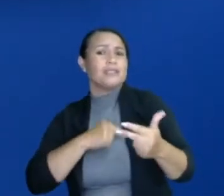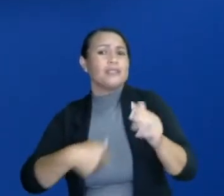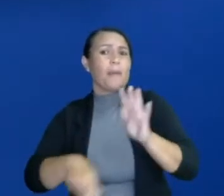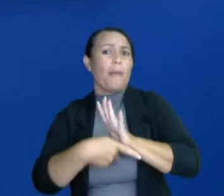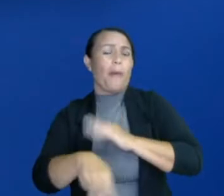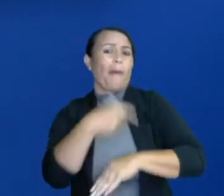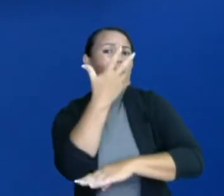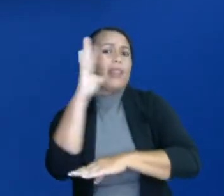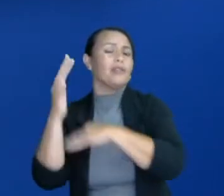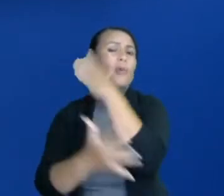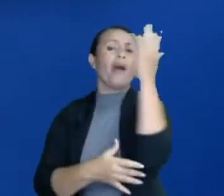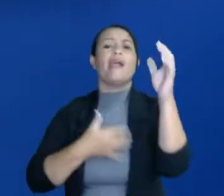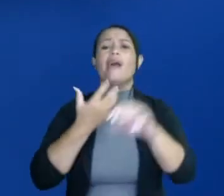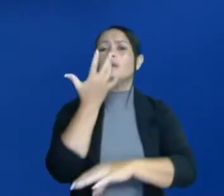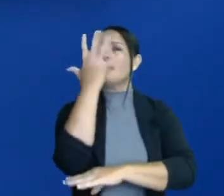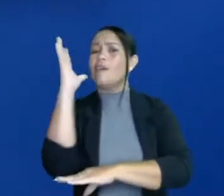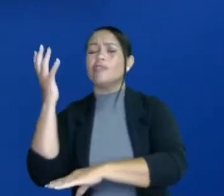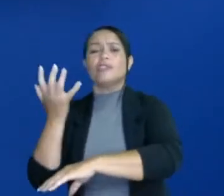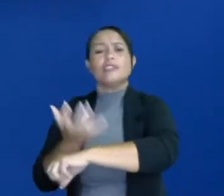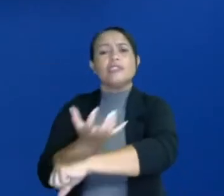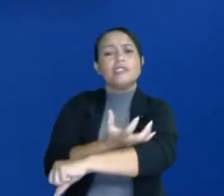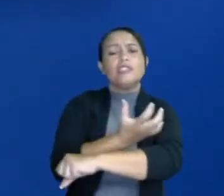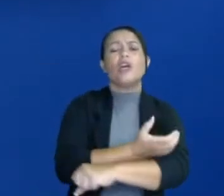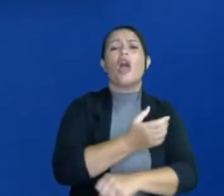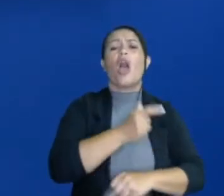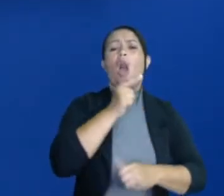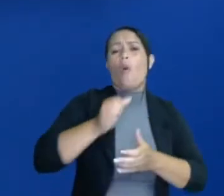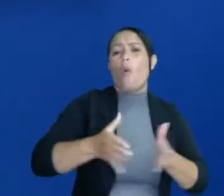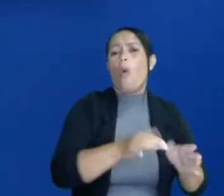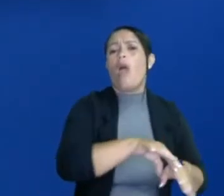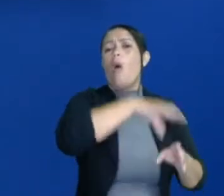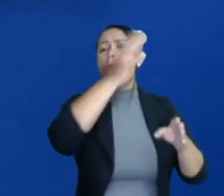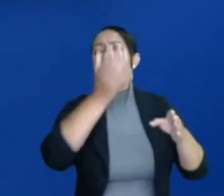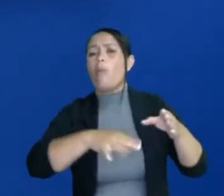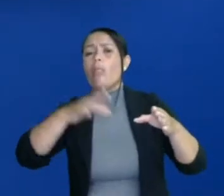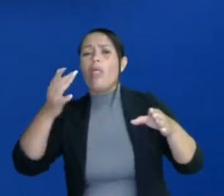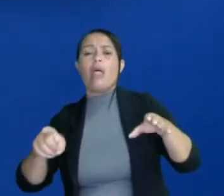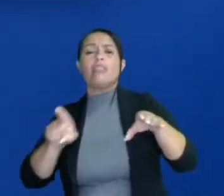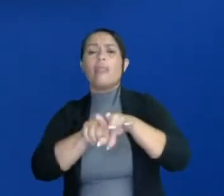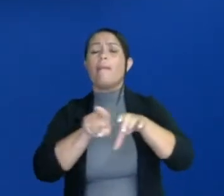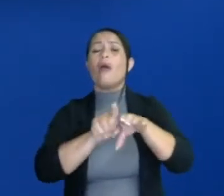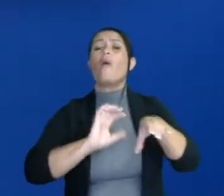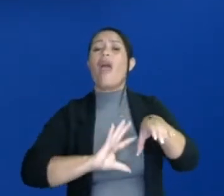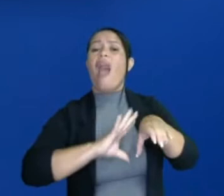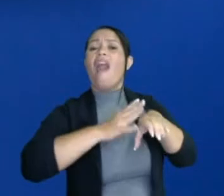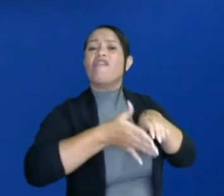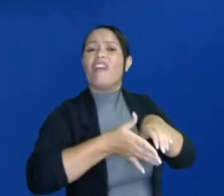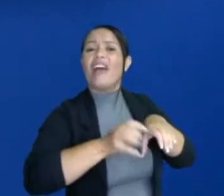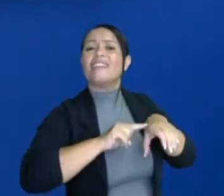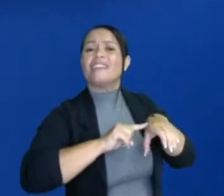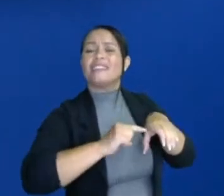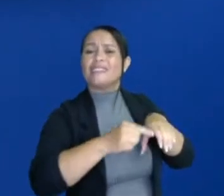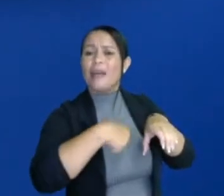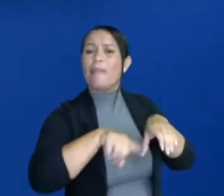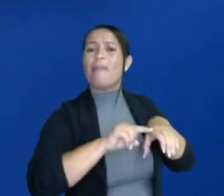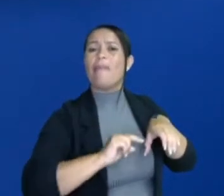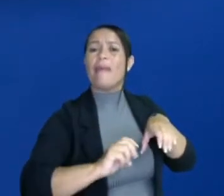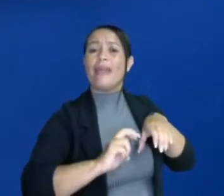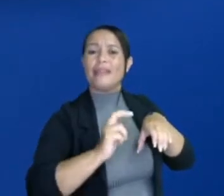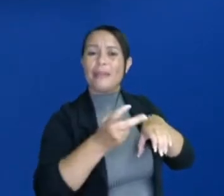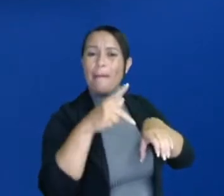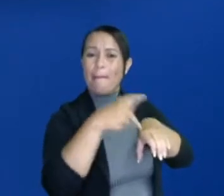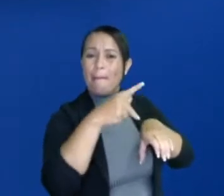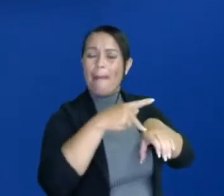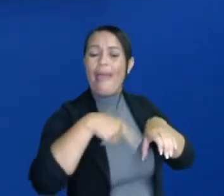natureza, vegetação, um rio, uma montanha e cavernas, logicamente, que eram muitos locais procurados por essas